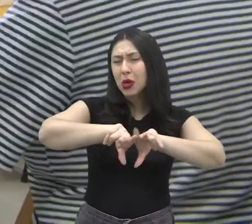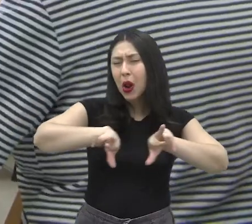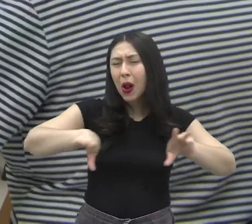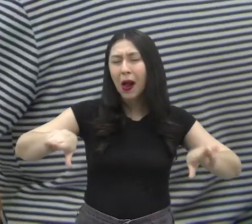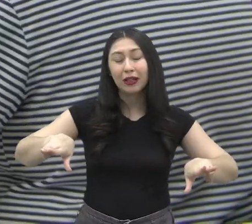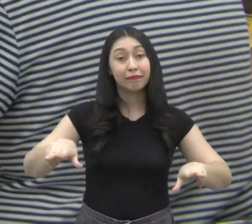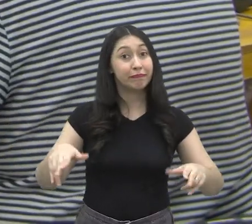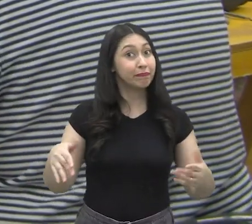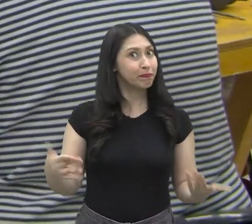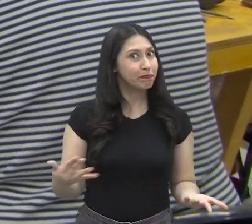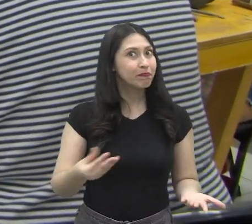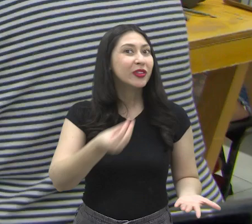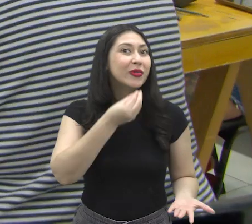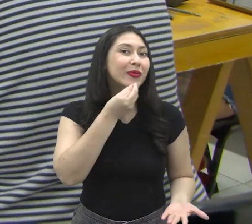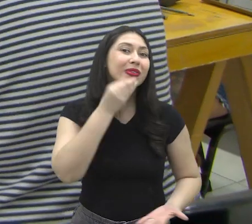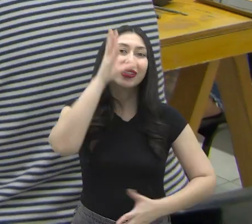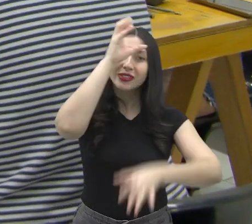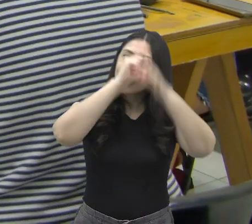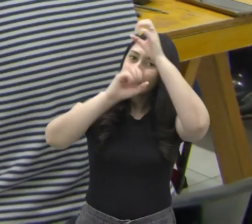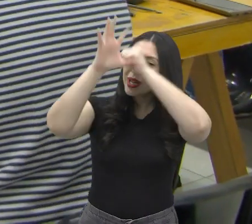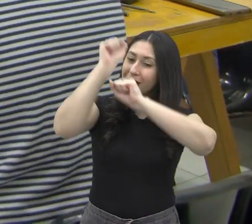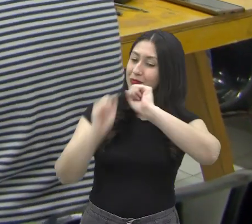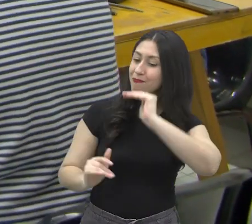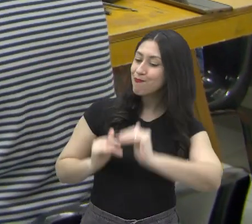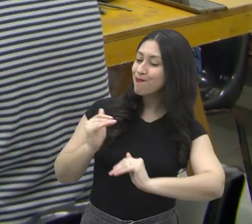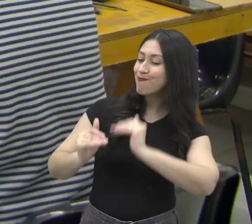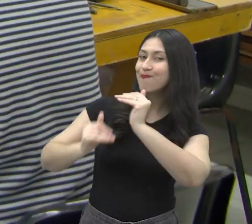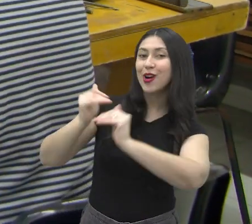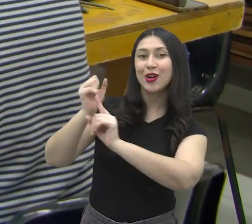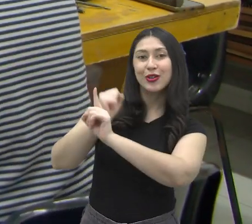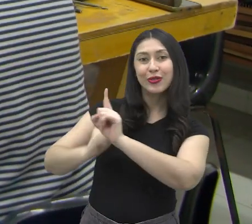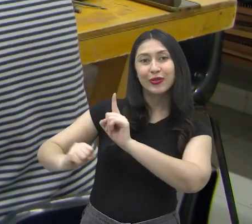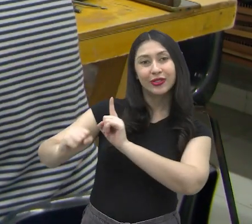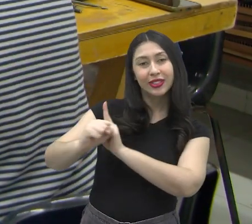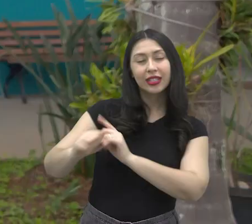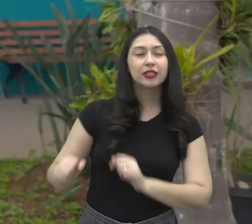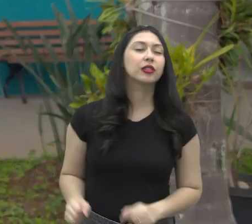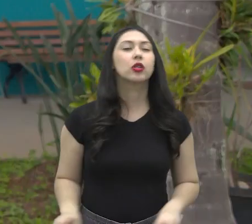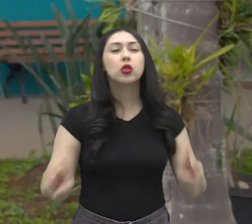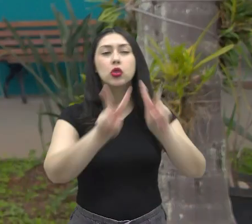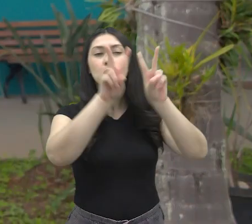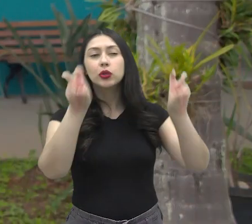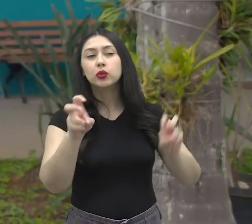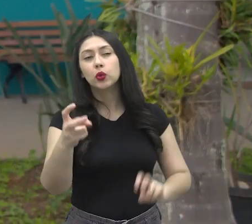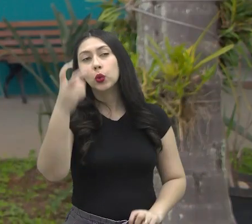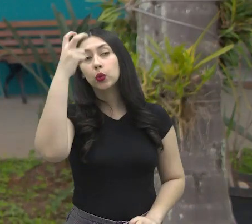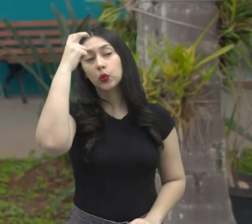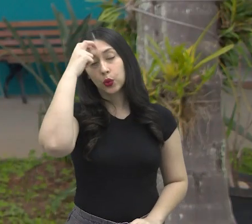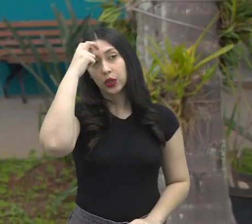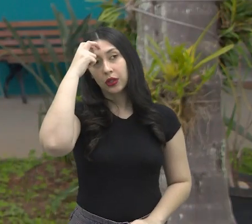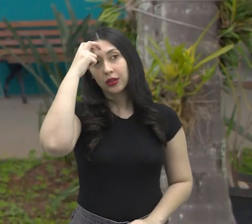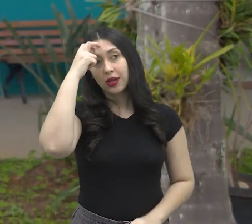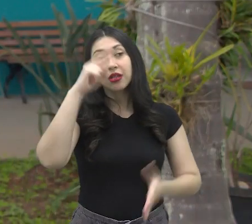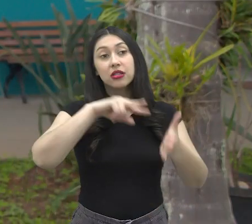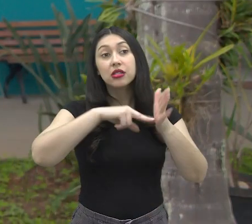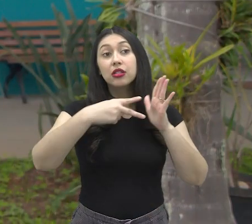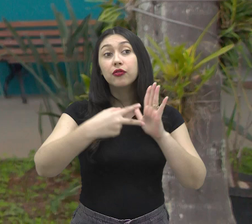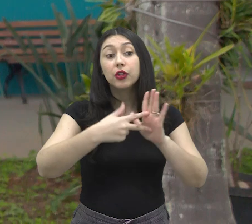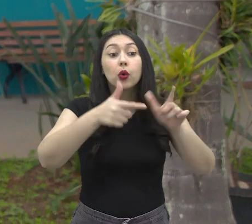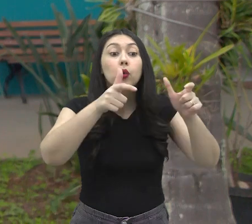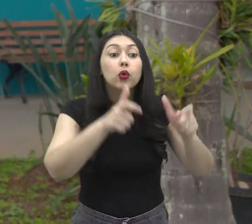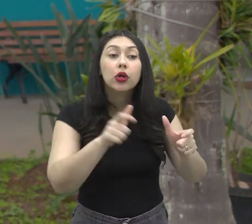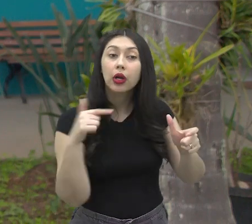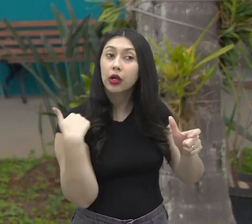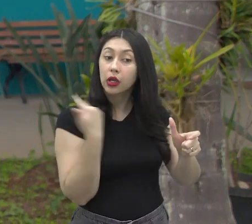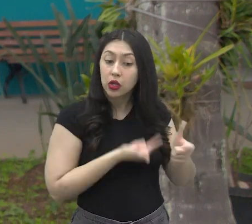diversas. Uma oportunidade de aprendizado e desenvolvimento social. Quando a gente fala de cultura, a gente está falando de onde a gente veio, né?